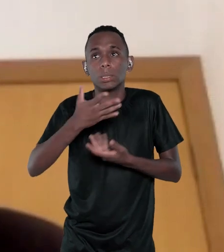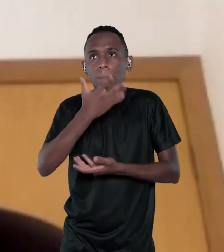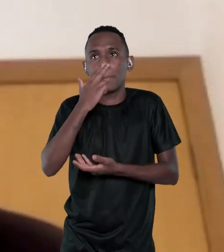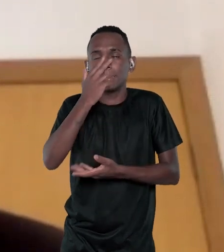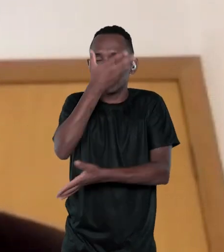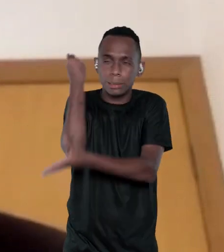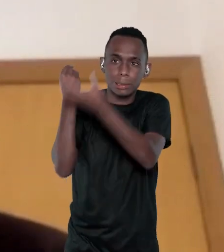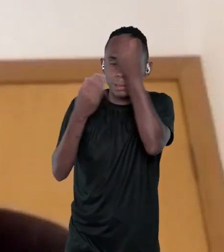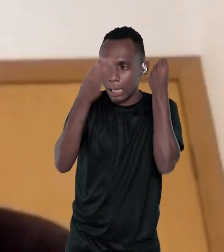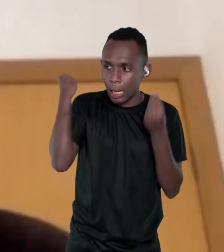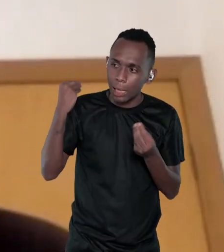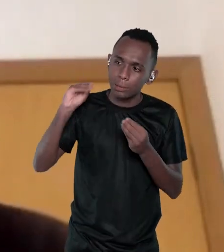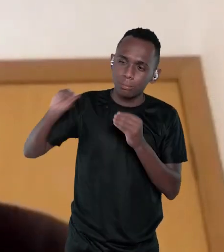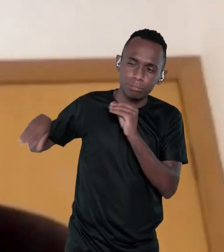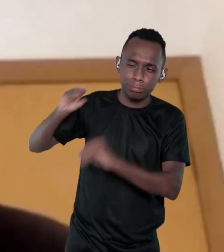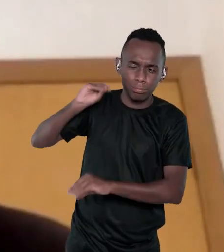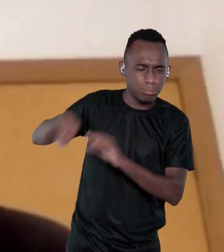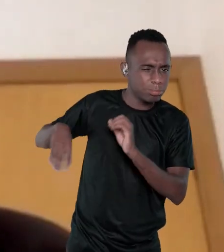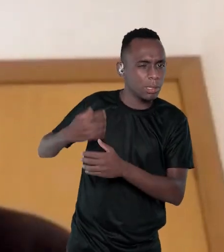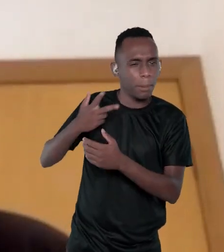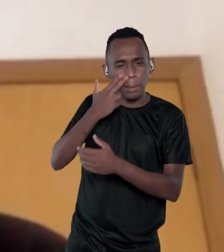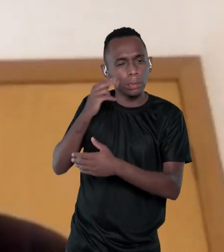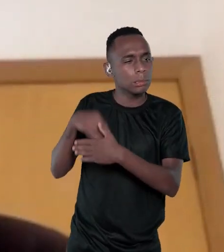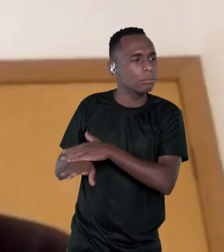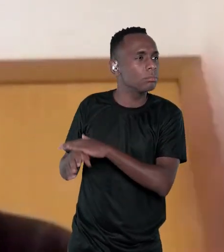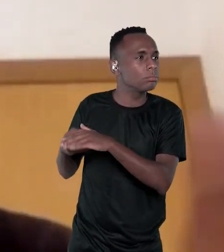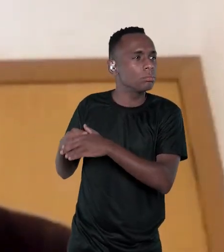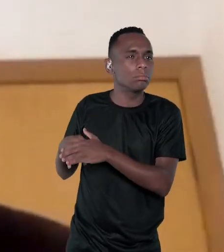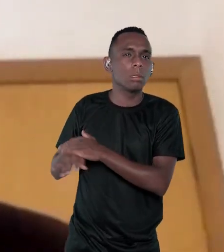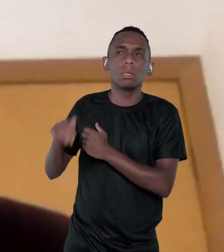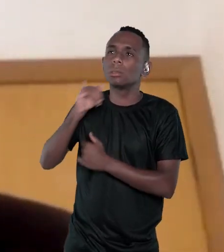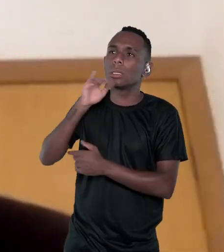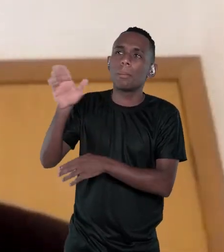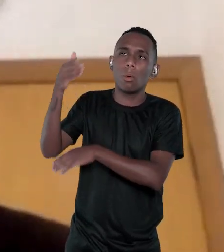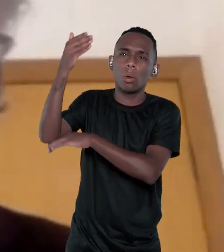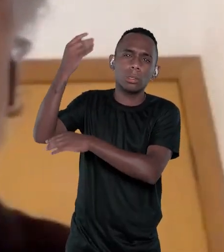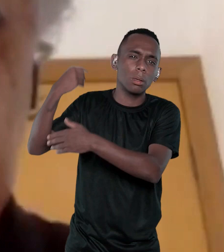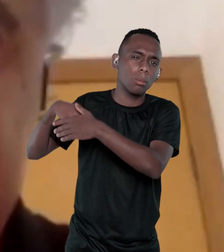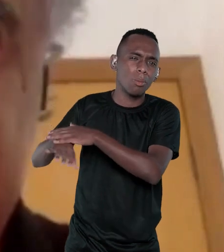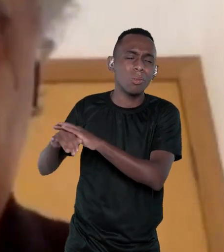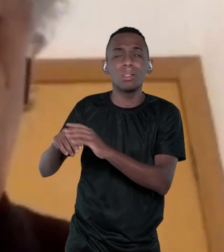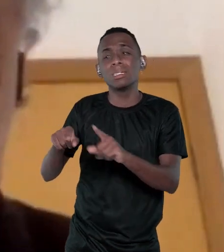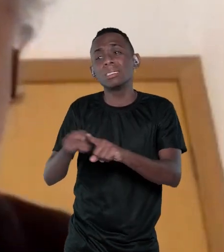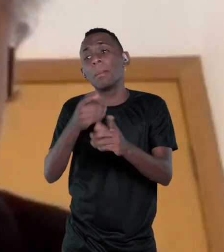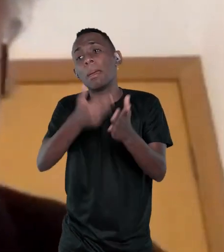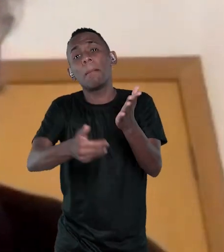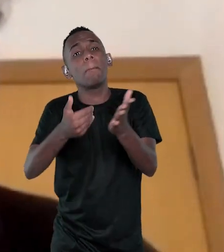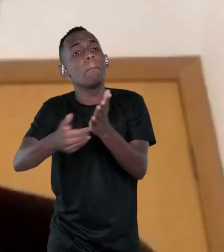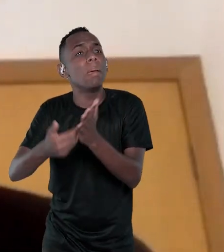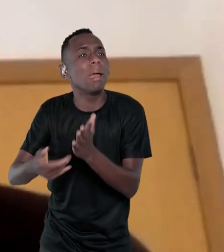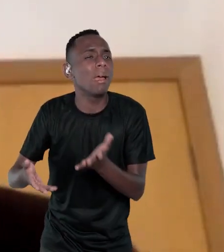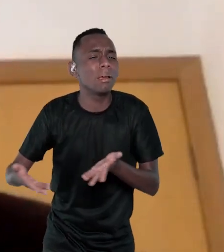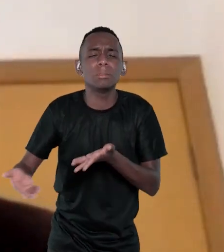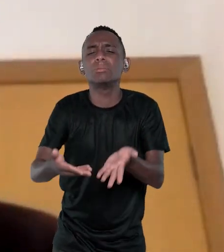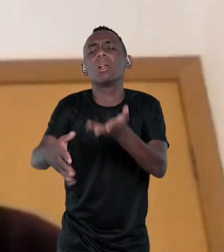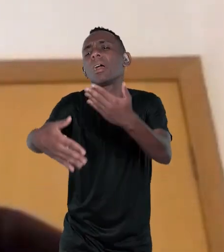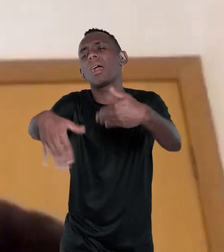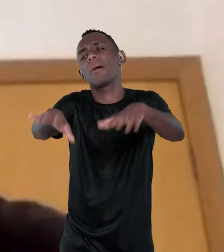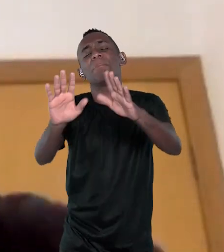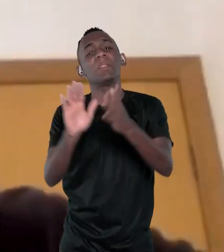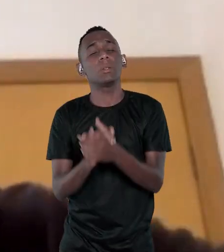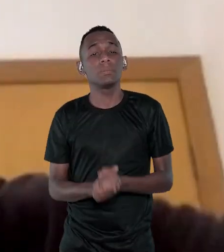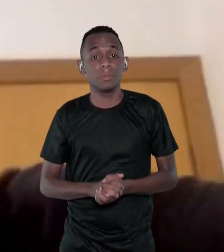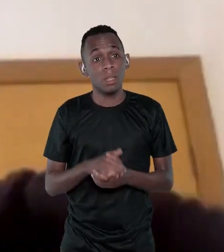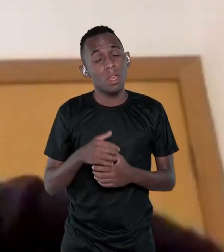pouco essas coisas que a gente esquece no caminho, deixa na gaveta de um